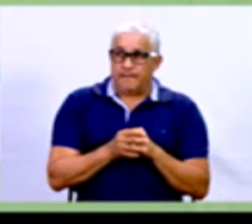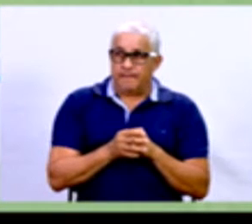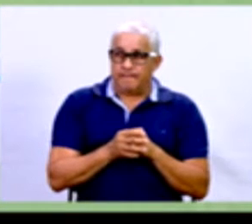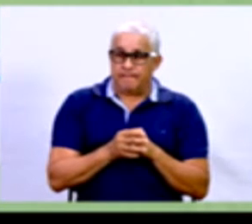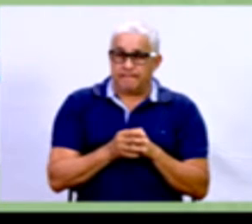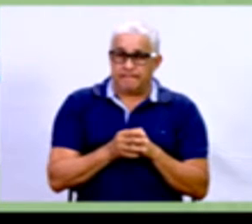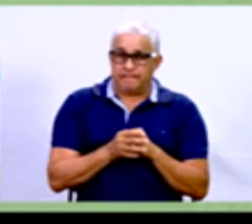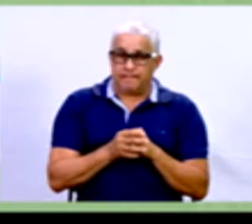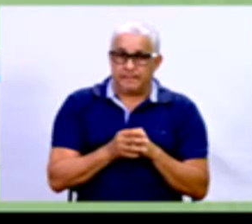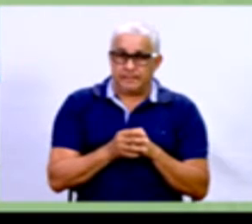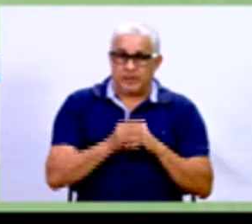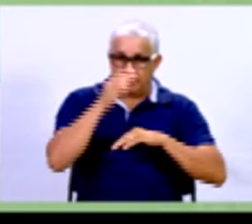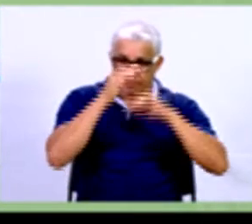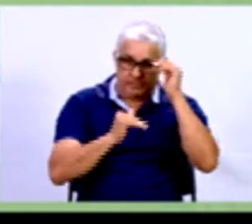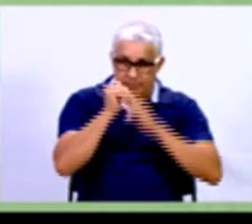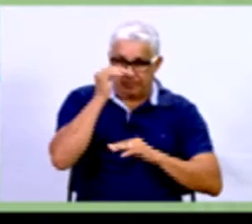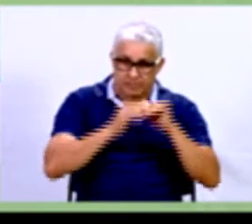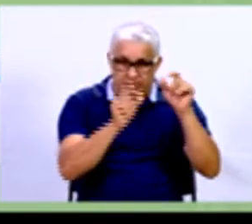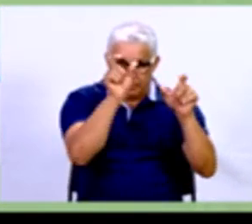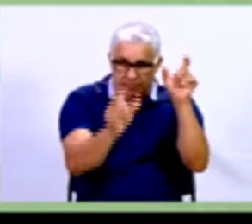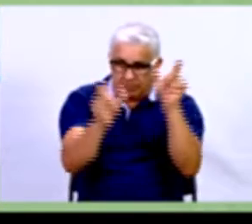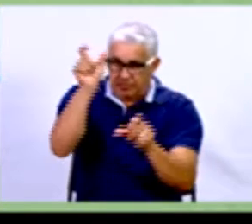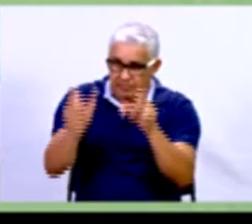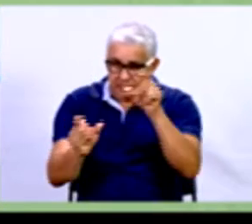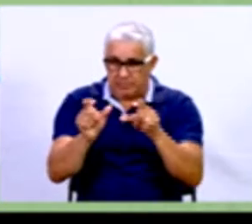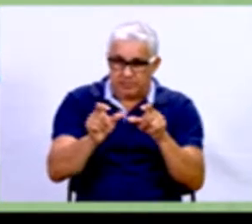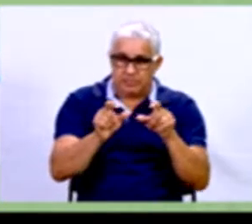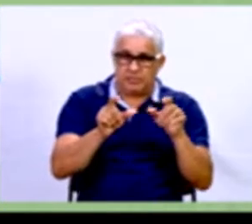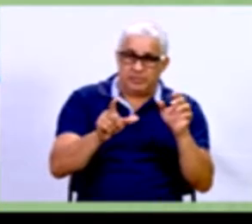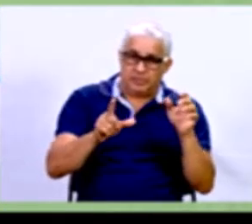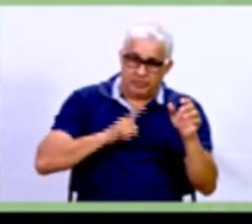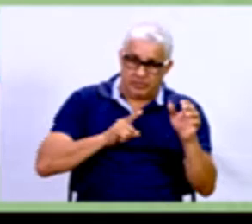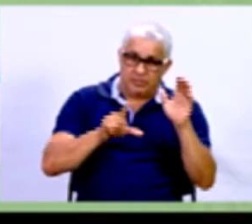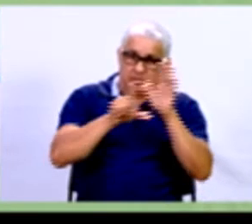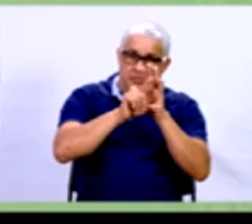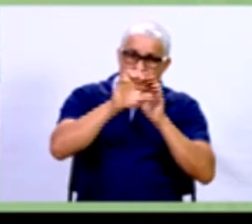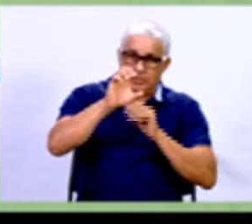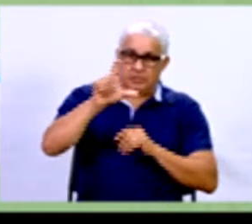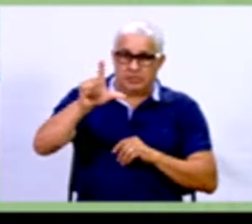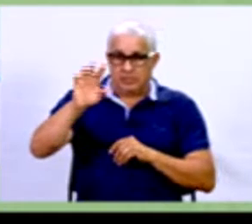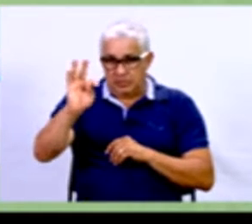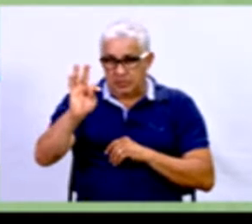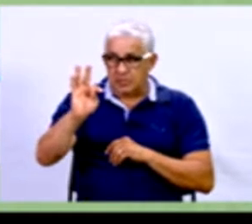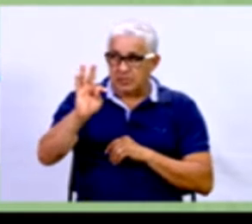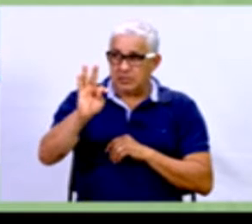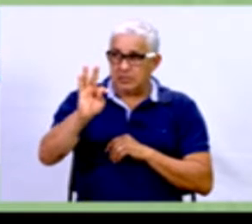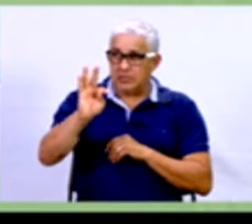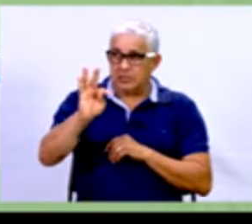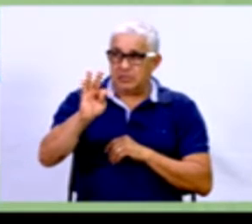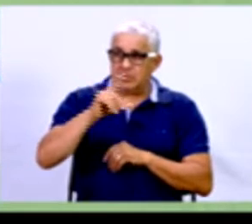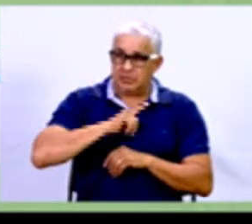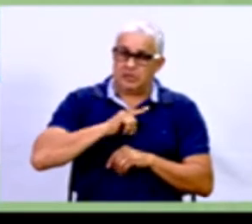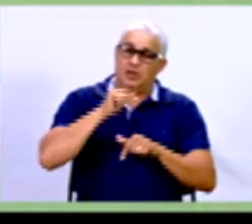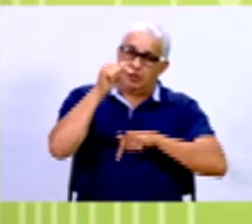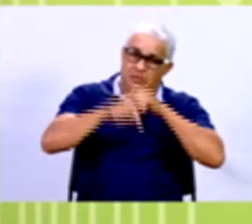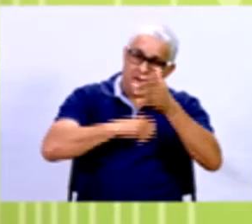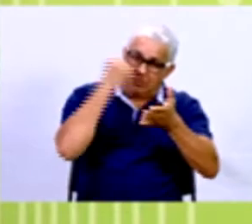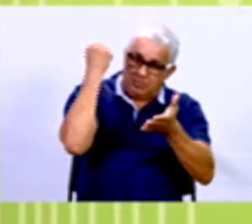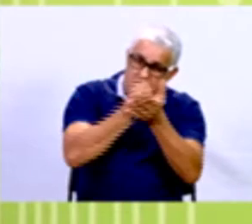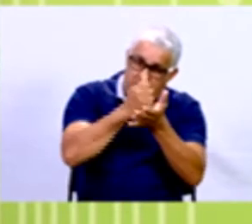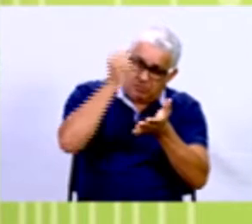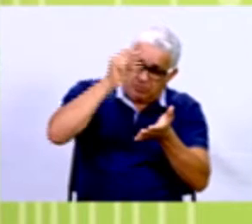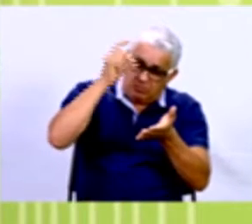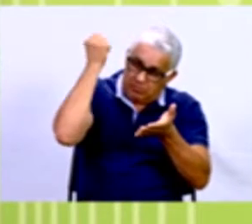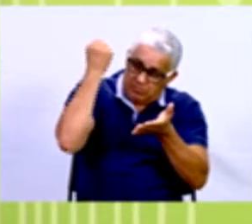todos aqueles profissionais que são regidos pela CLT, né, como nós colocamos lá, que tem trabalho em carteira assinada,